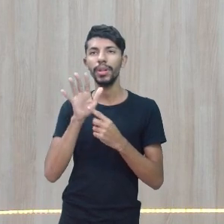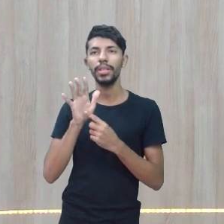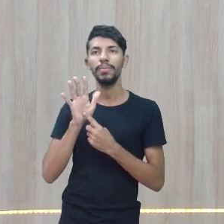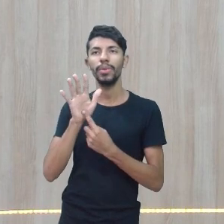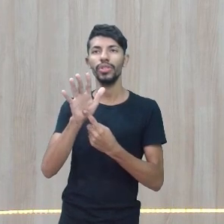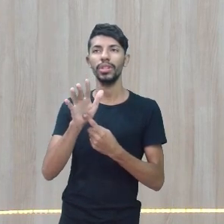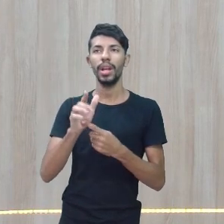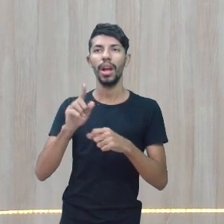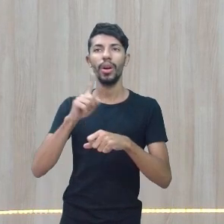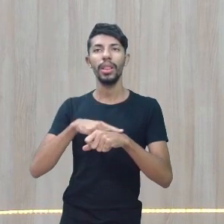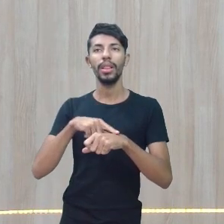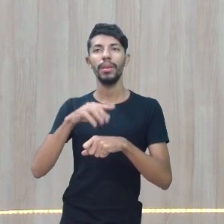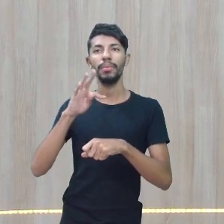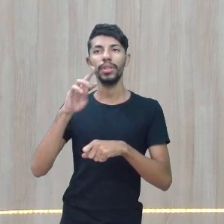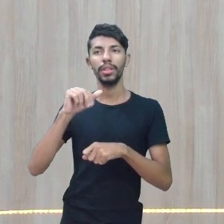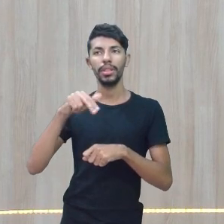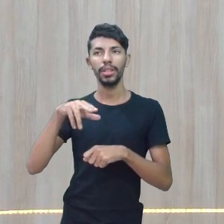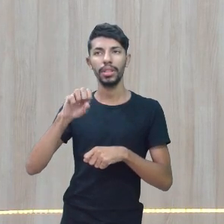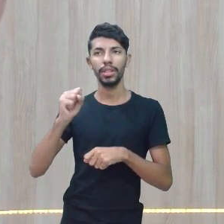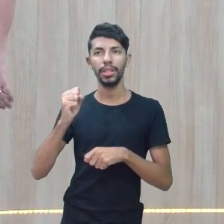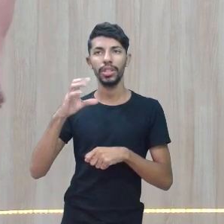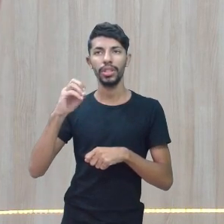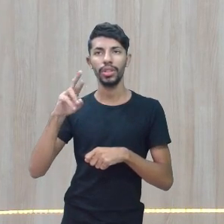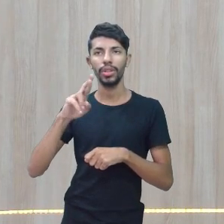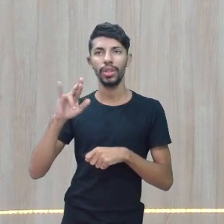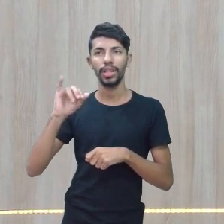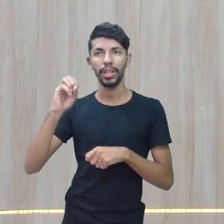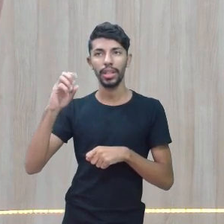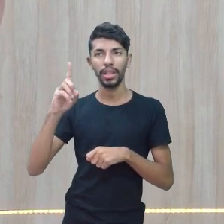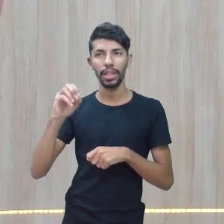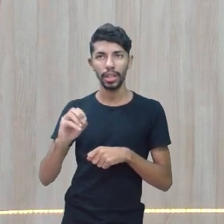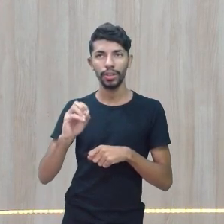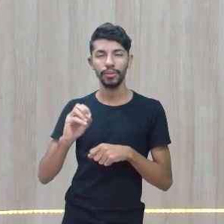na terceira pessoa do singular.